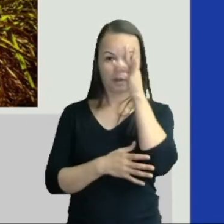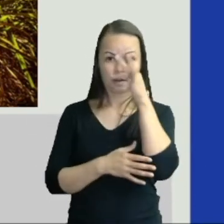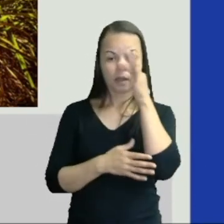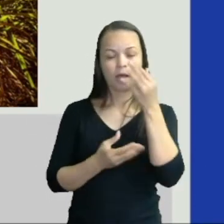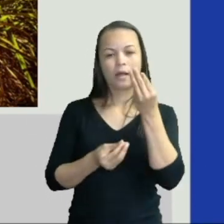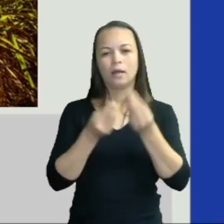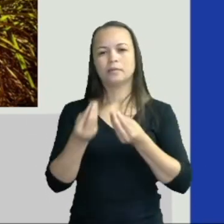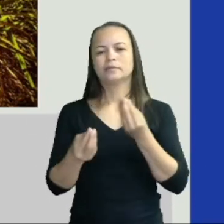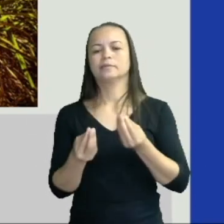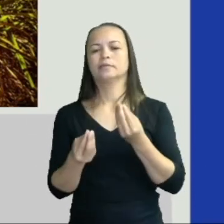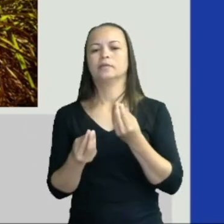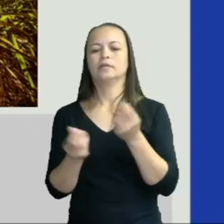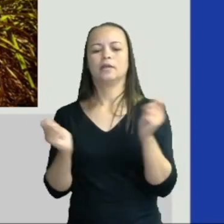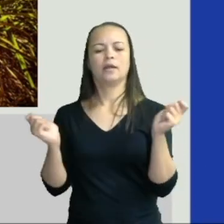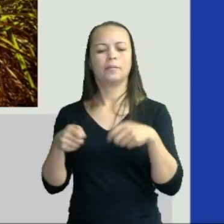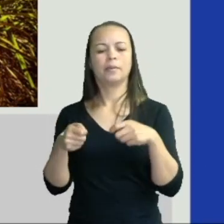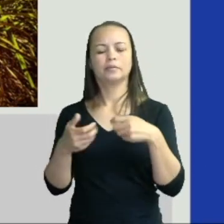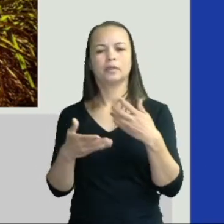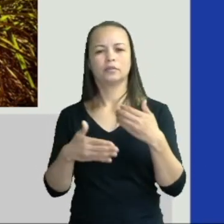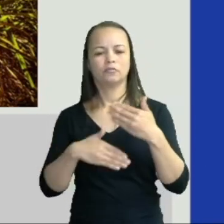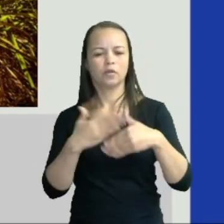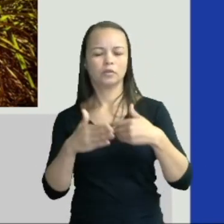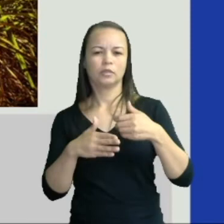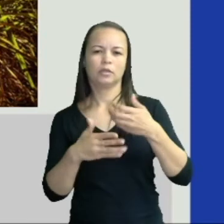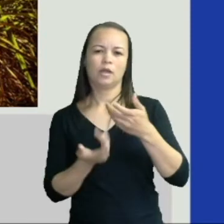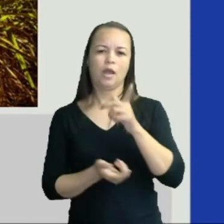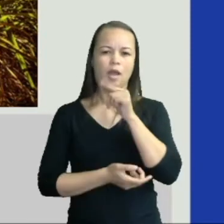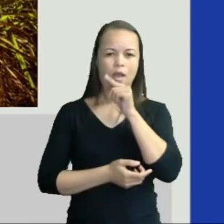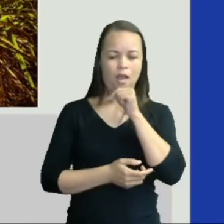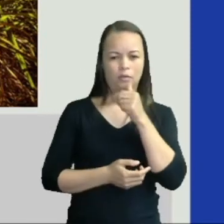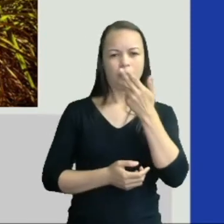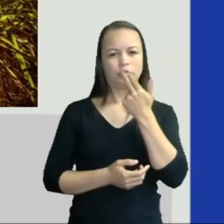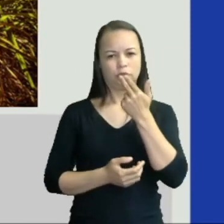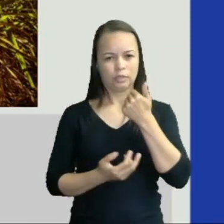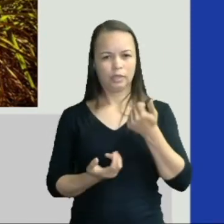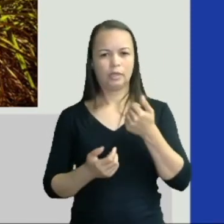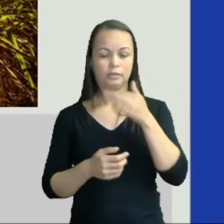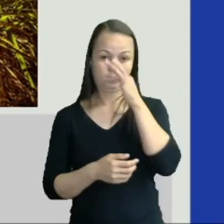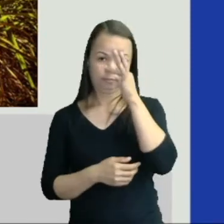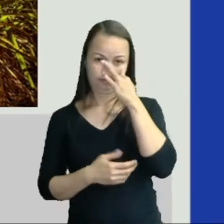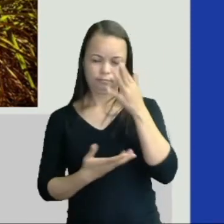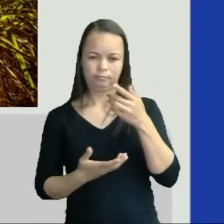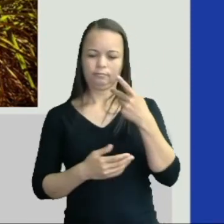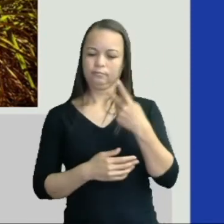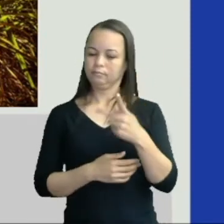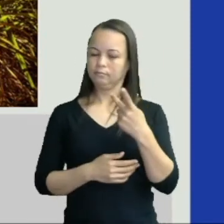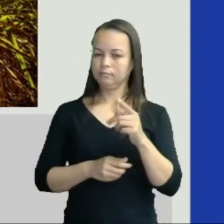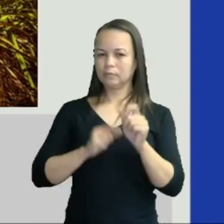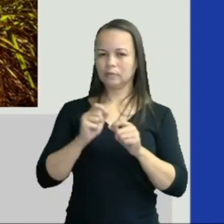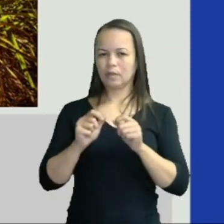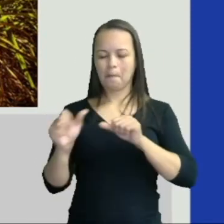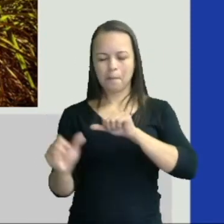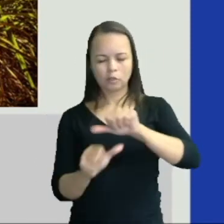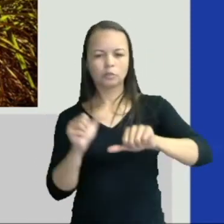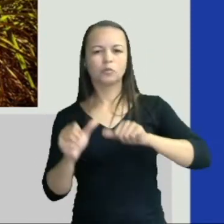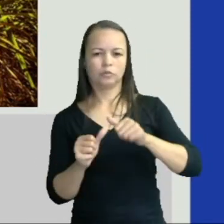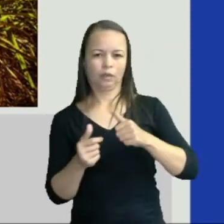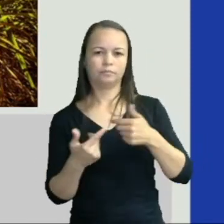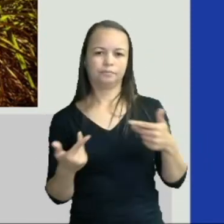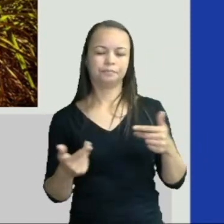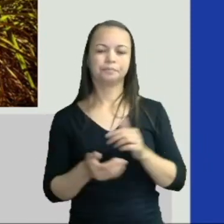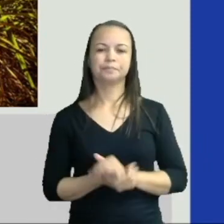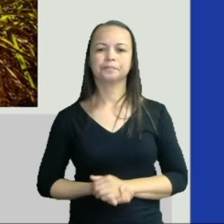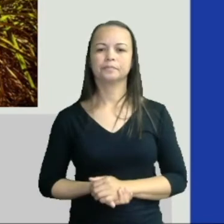fértil possui grande capacidade de fornecer água e nutrientes às plantas, mas sua fertilidade pode variar muito.